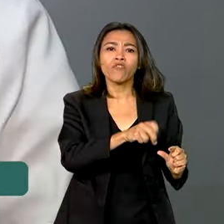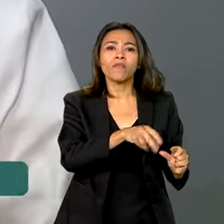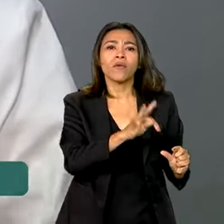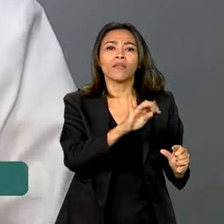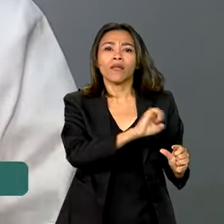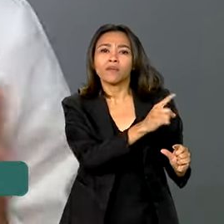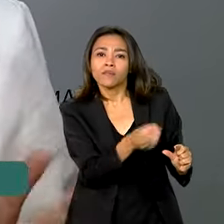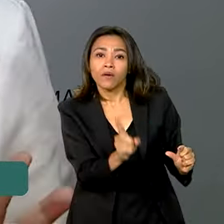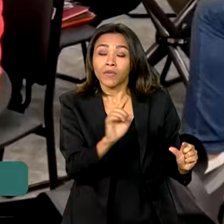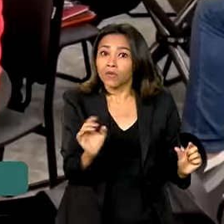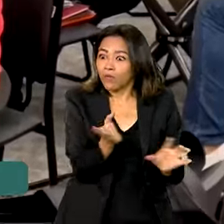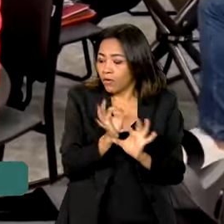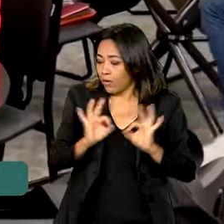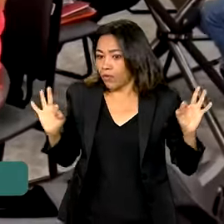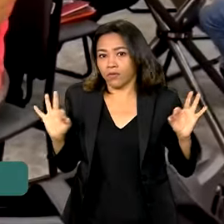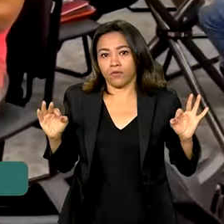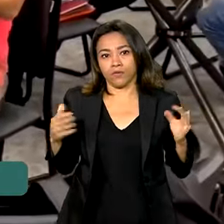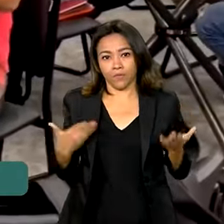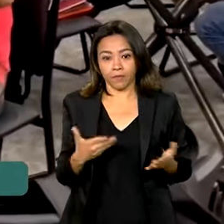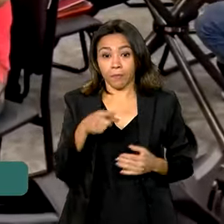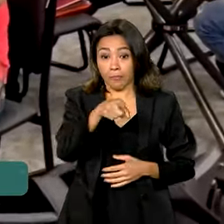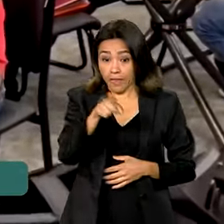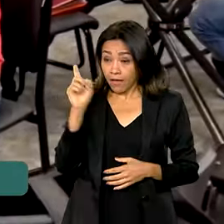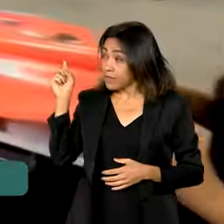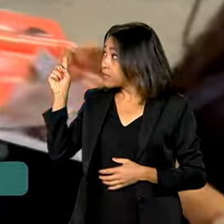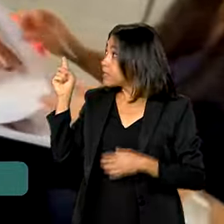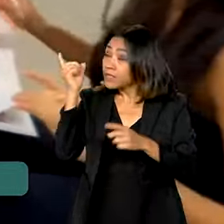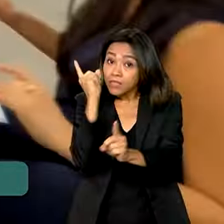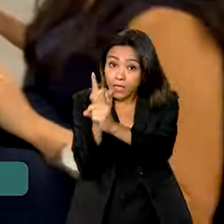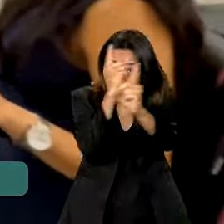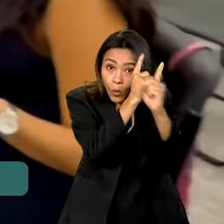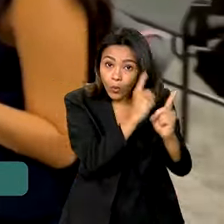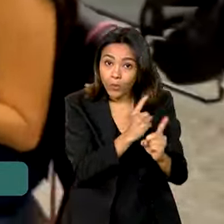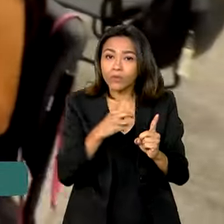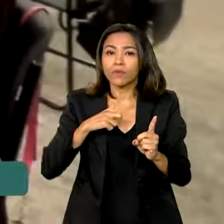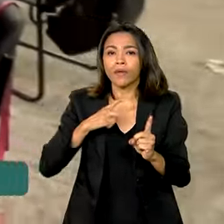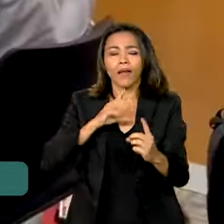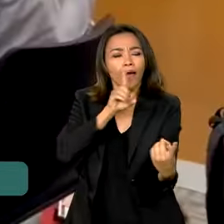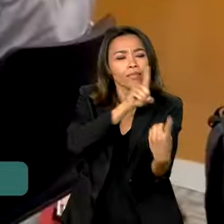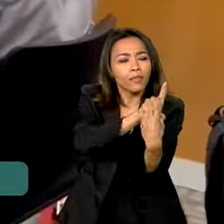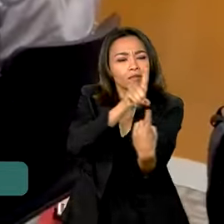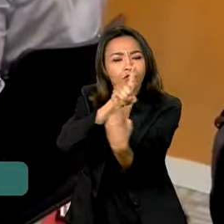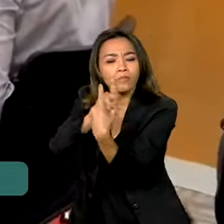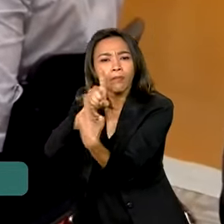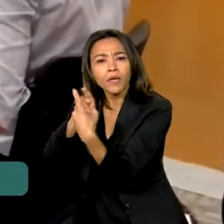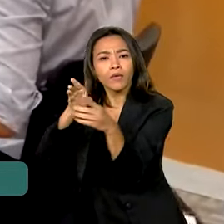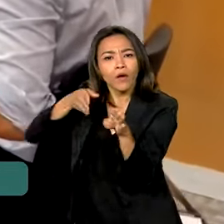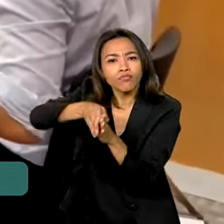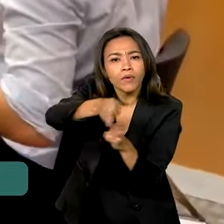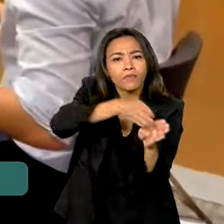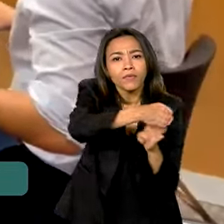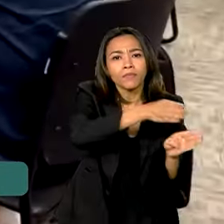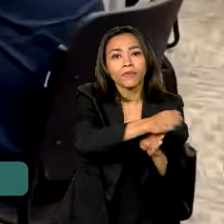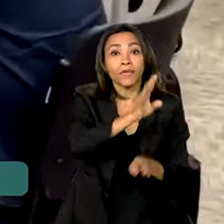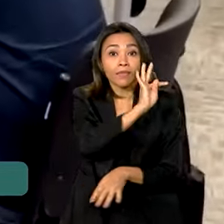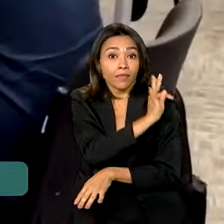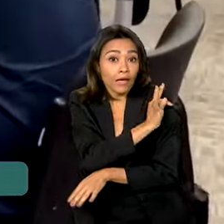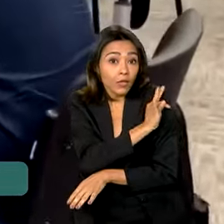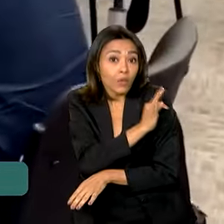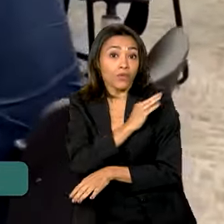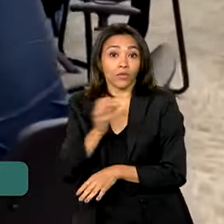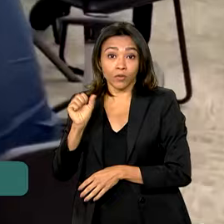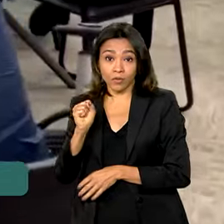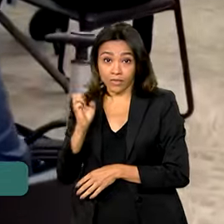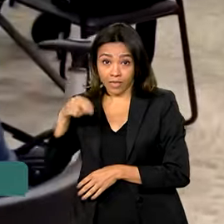assim, foi algo fantástico. Nesses encontros, são promovidos atendimentos presenciais de técnicos do